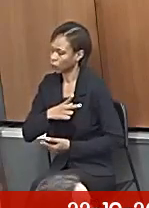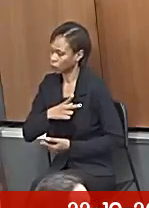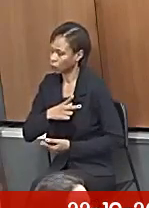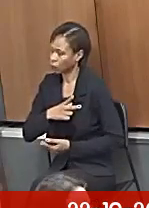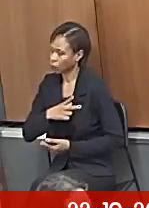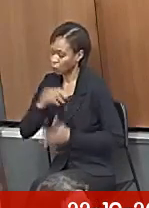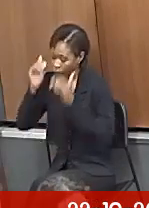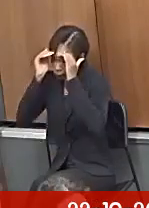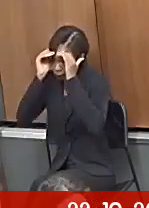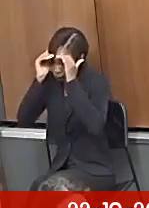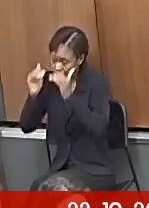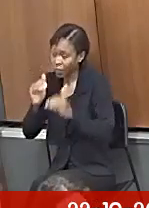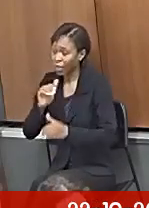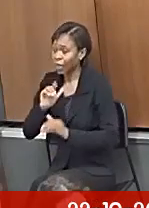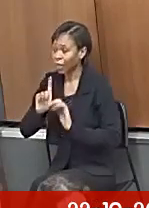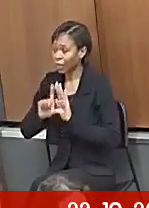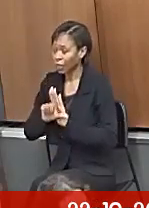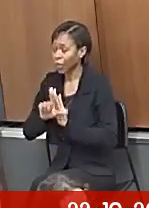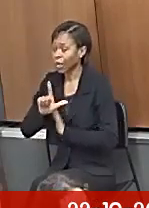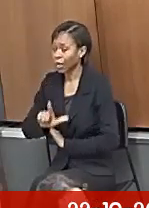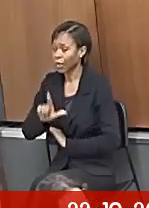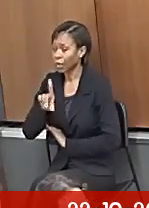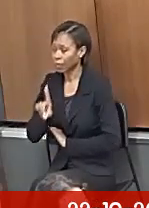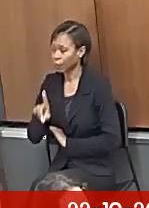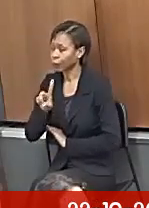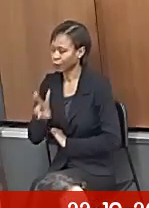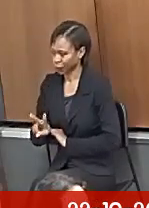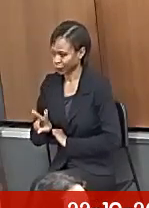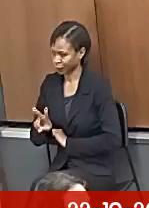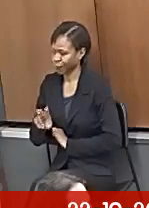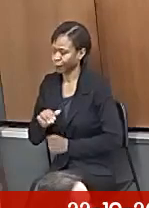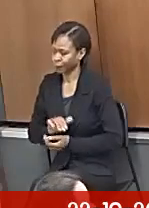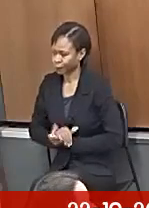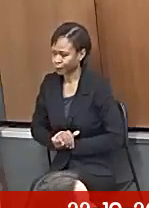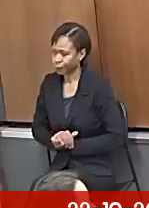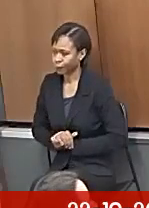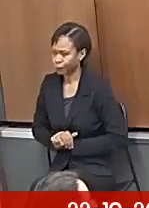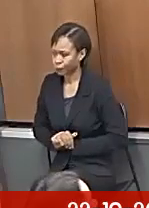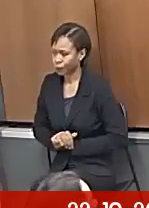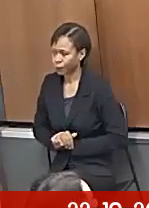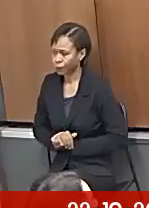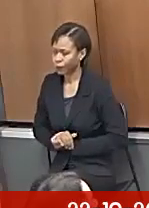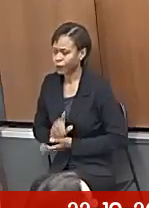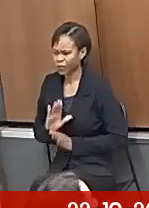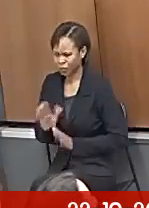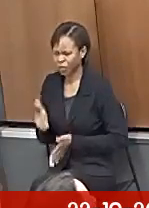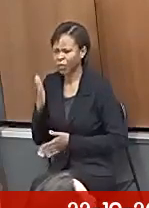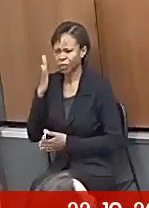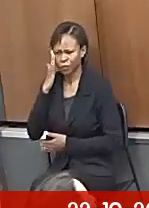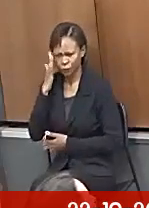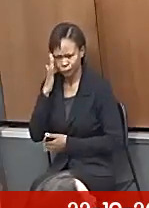das disposições da LDB. Nós sabemos, doutor Luiz,